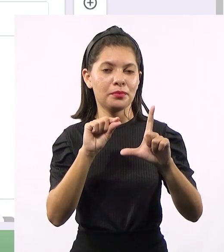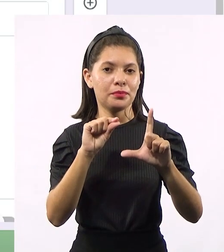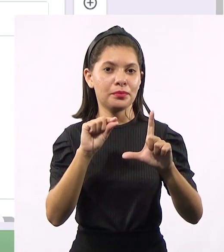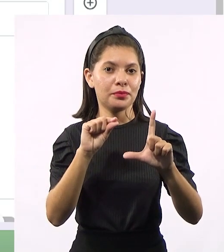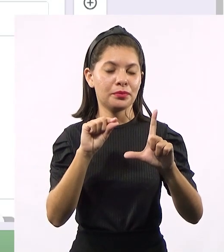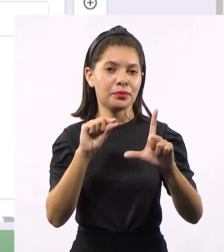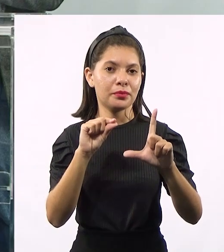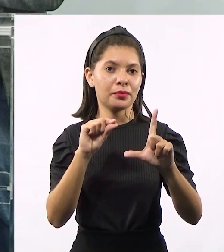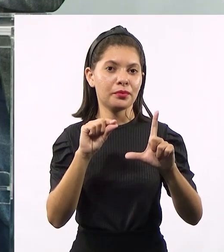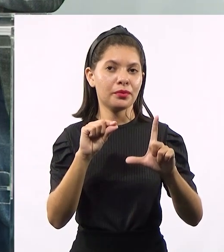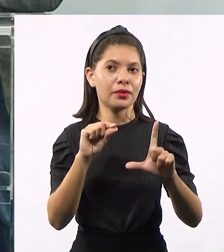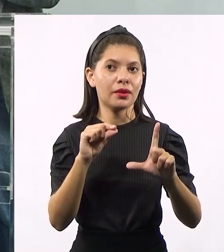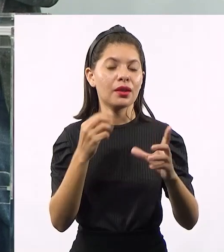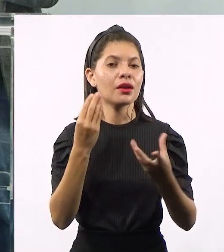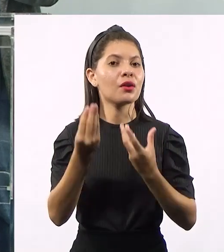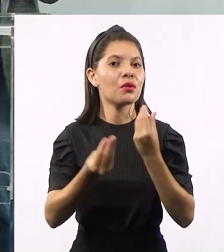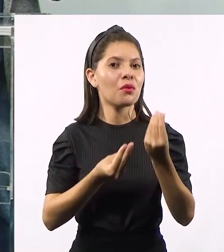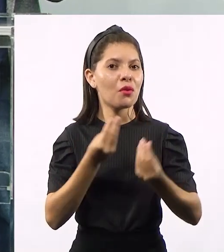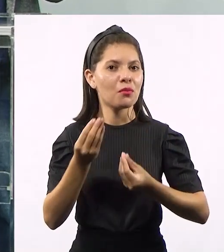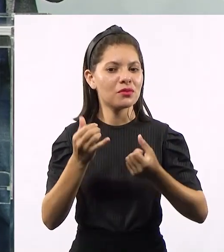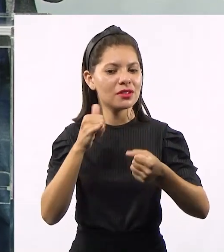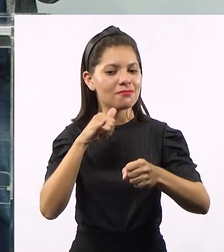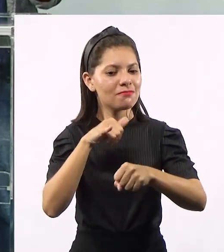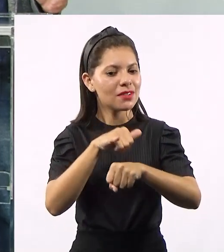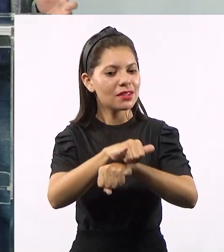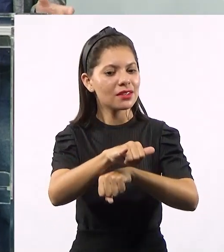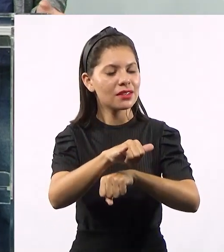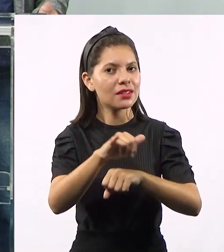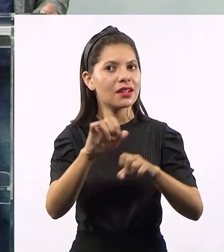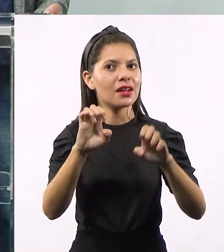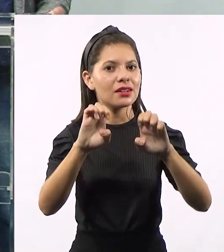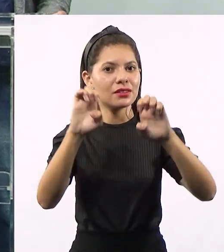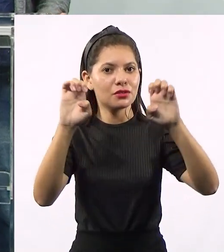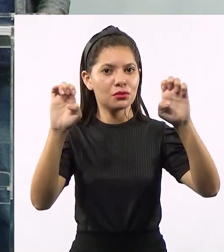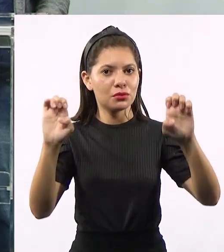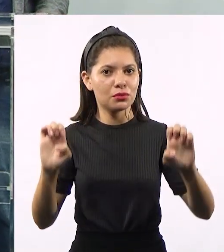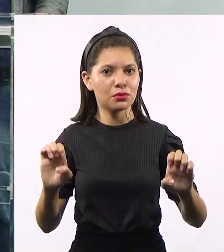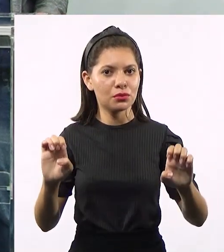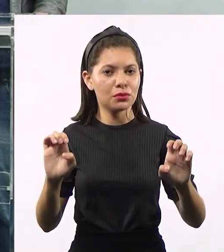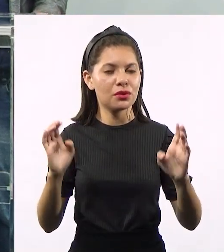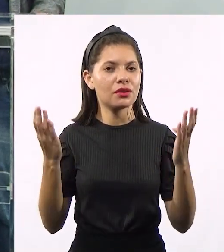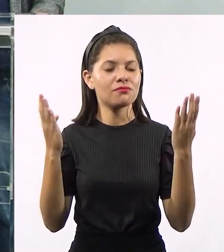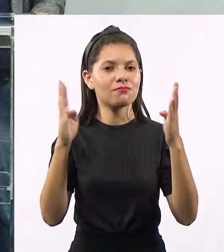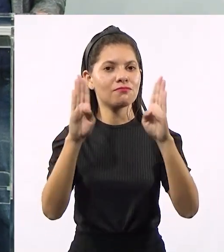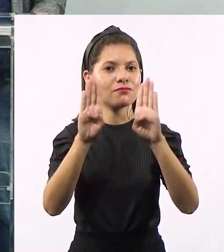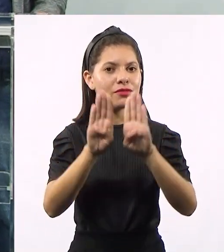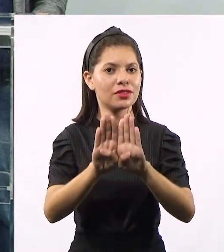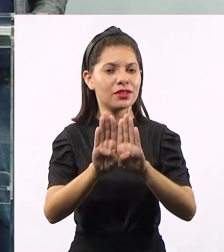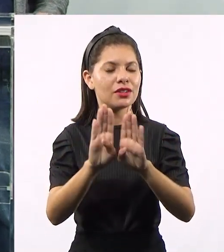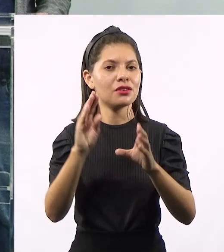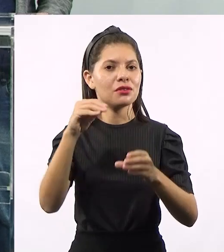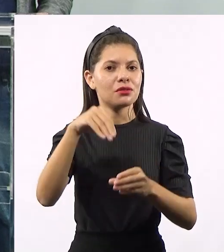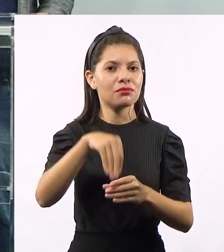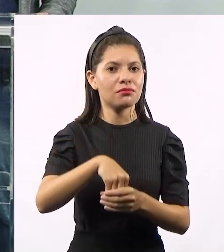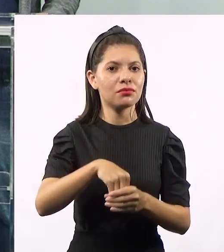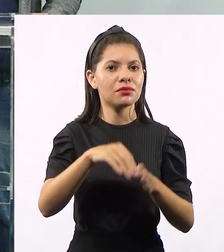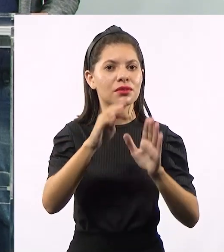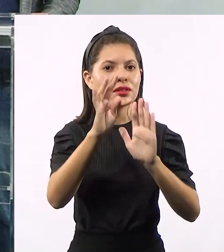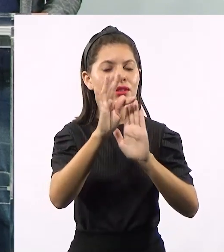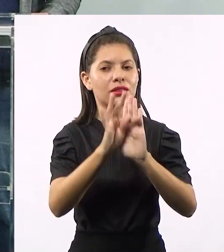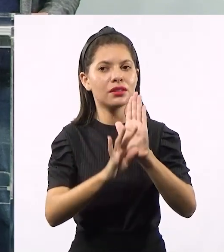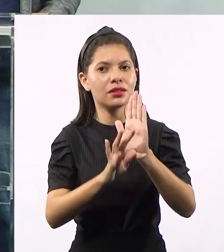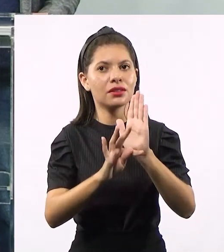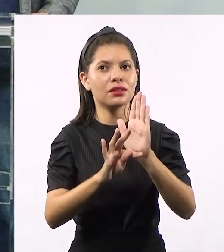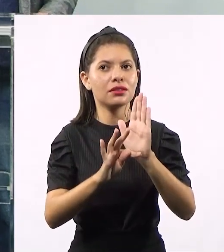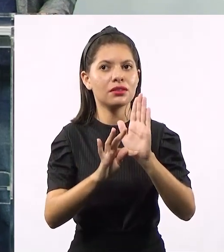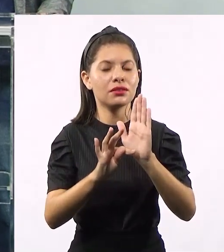é uma forma da gente burlar a estrutura da questão fechada e permitir que ele insira texto caso dentre